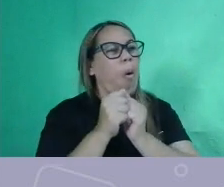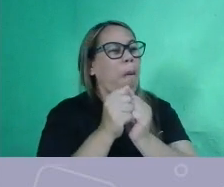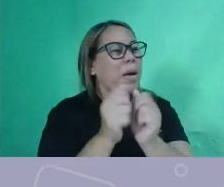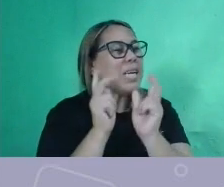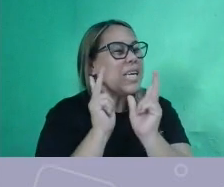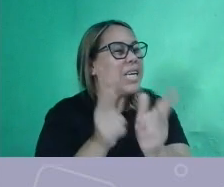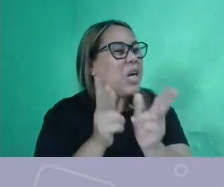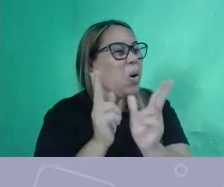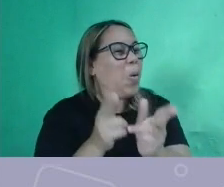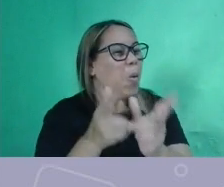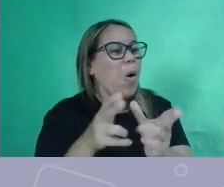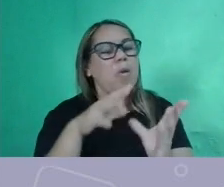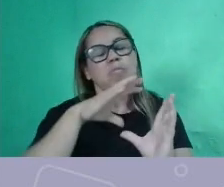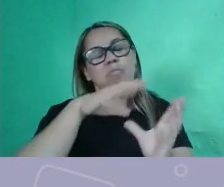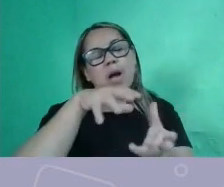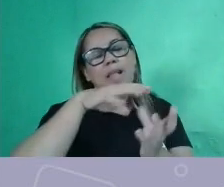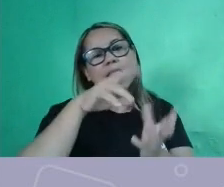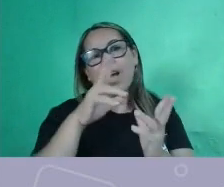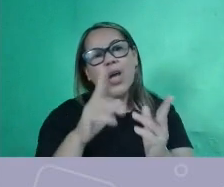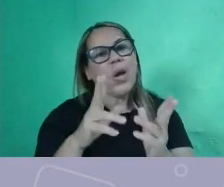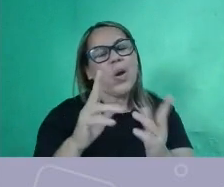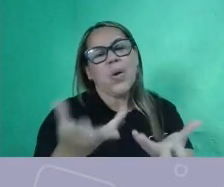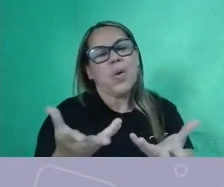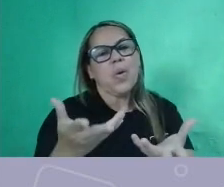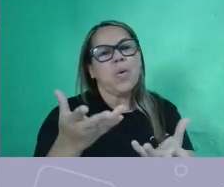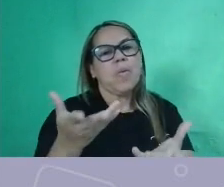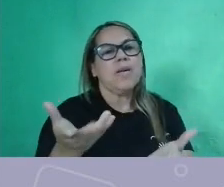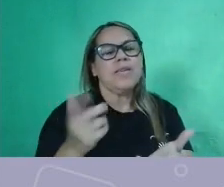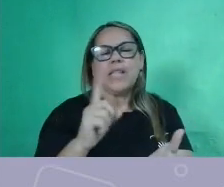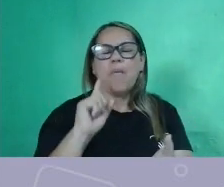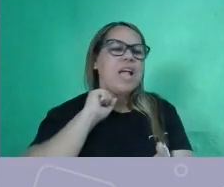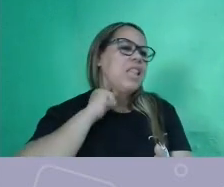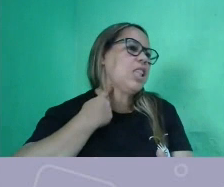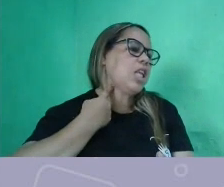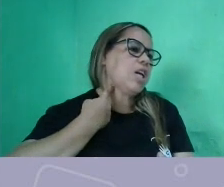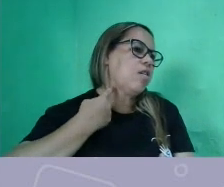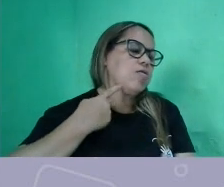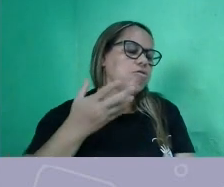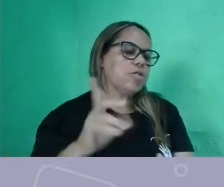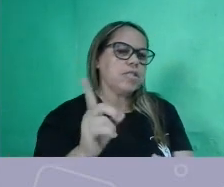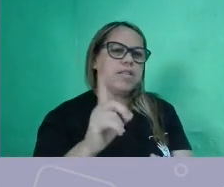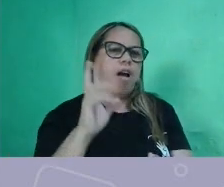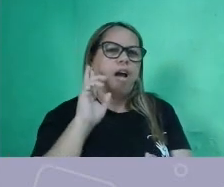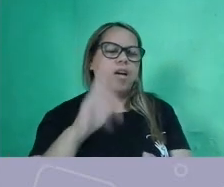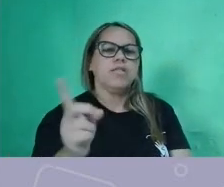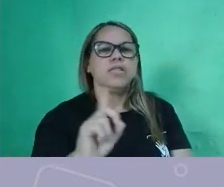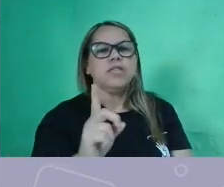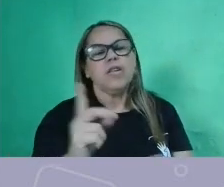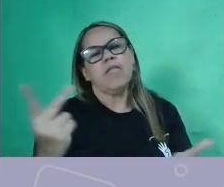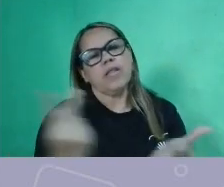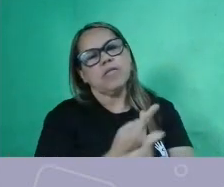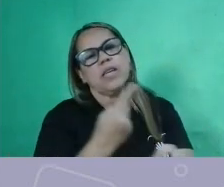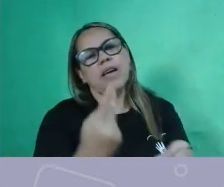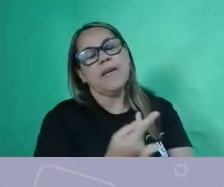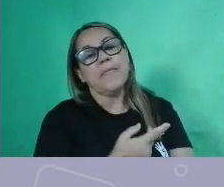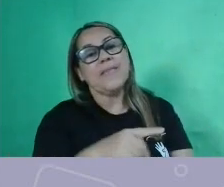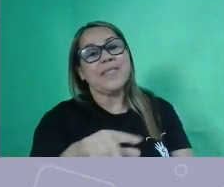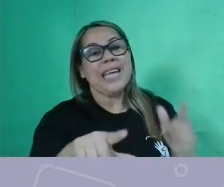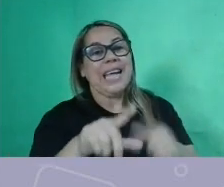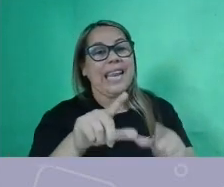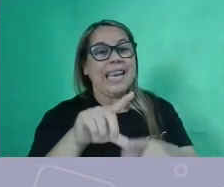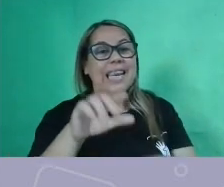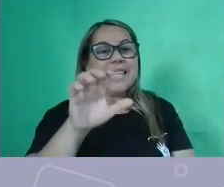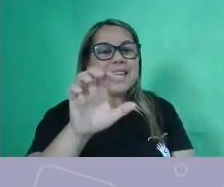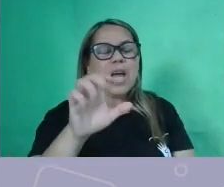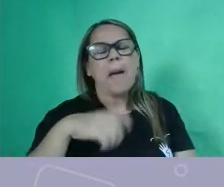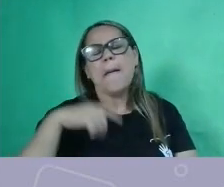rotação da Terra então não é estacionário a razão ok então está incorreto e na última letra é